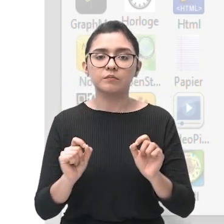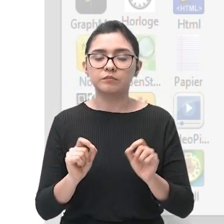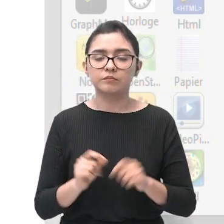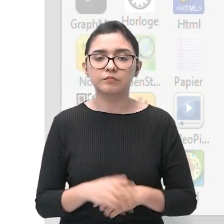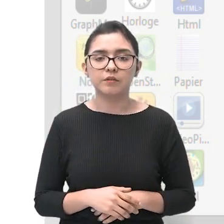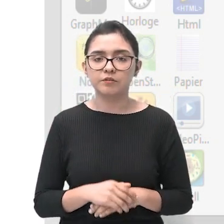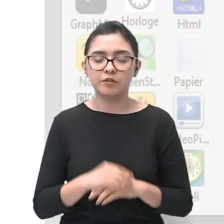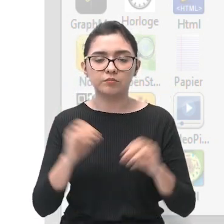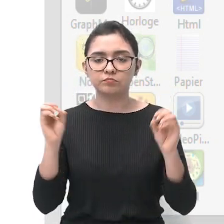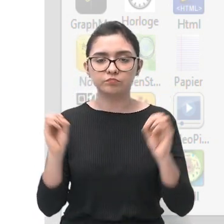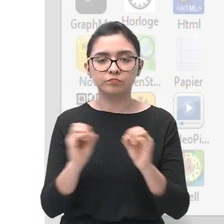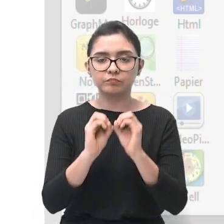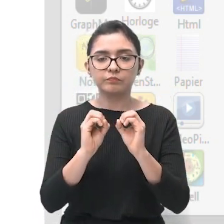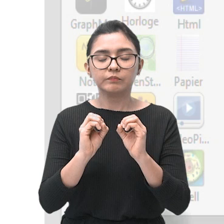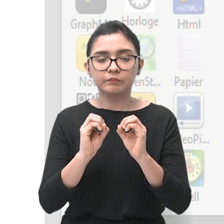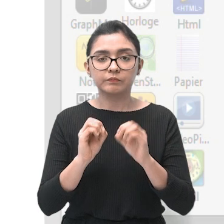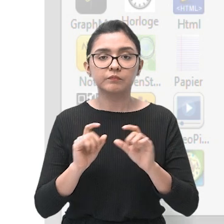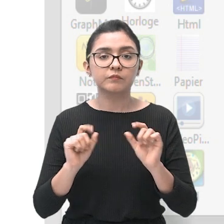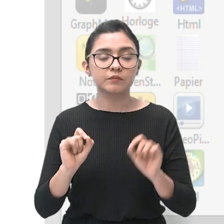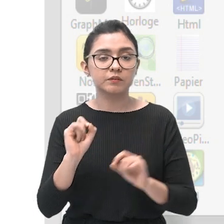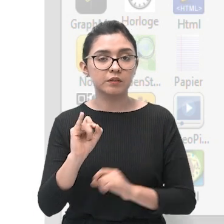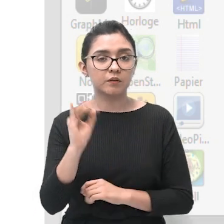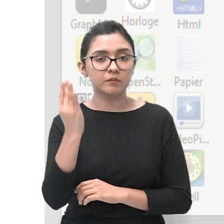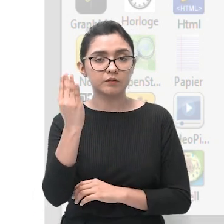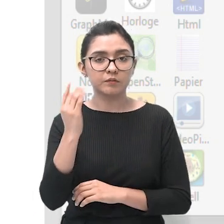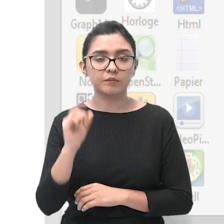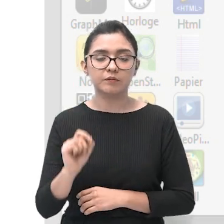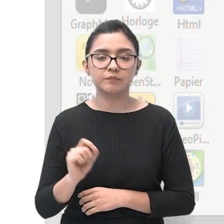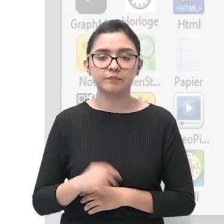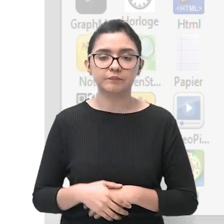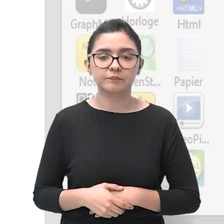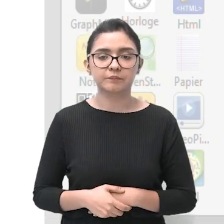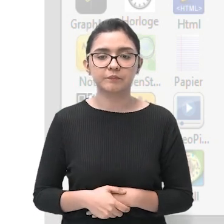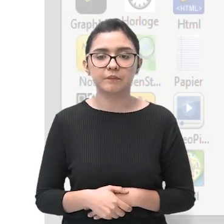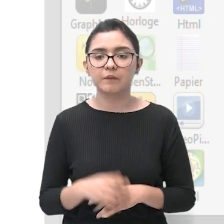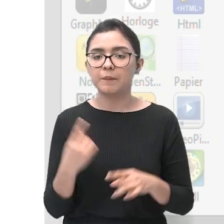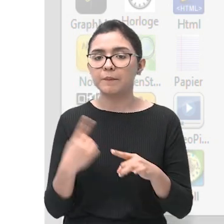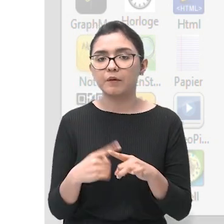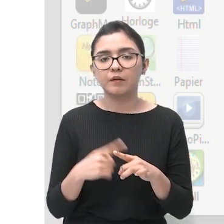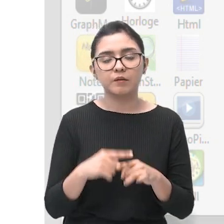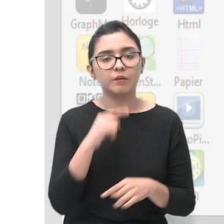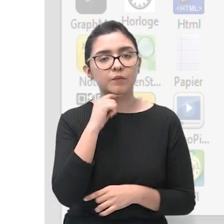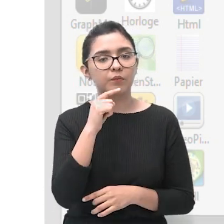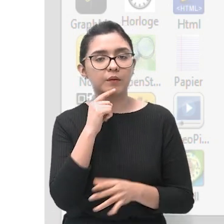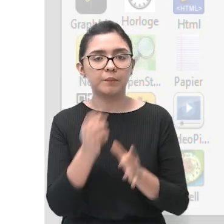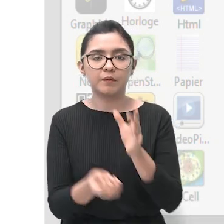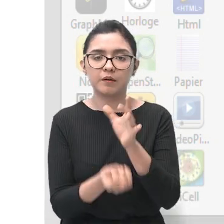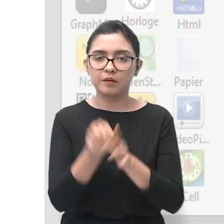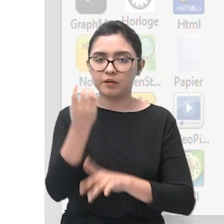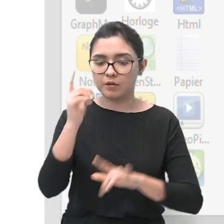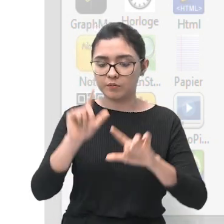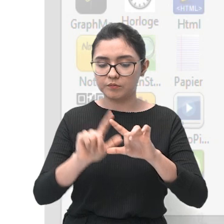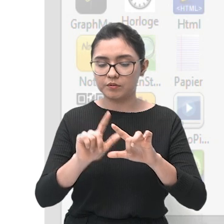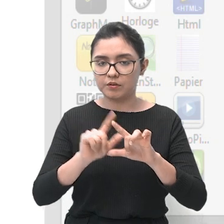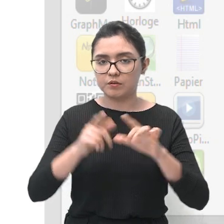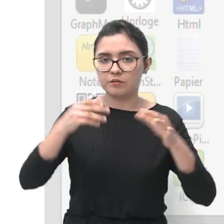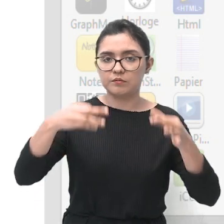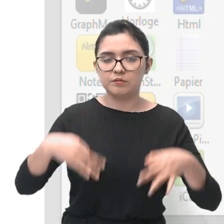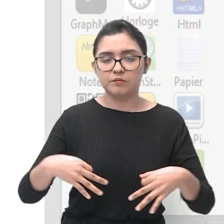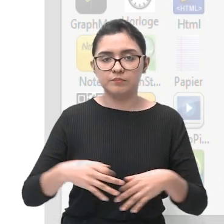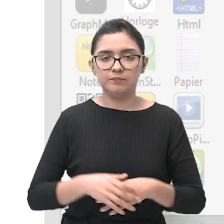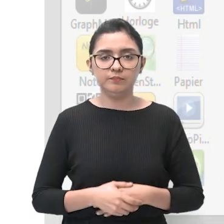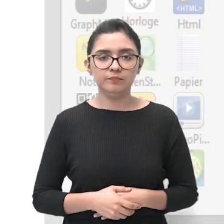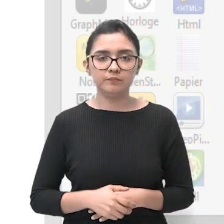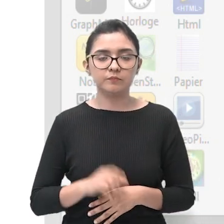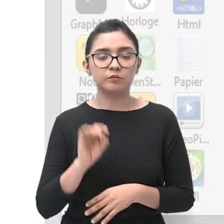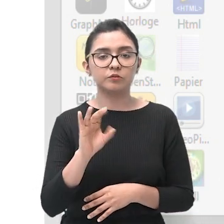né? Quando isso ocorre, não existe o nosso triângulo. Perfeito?